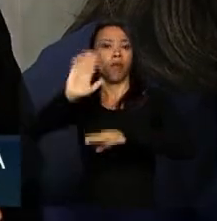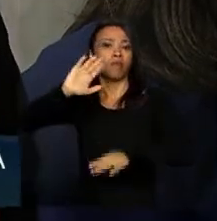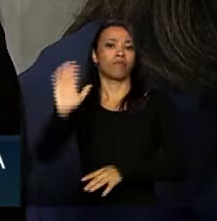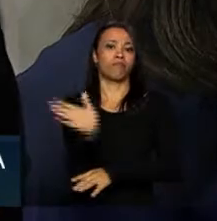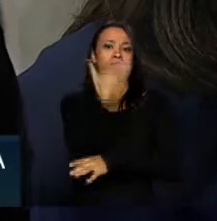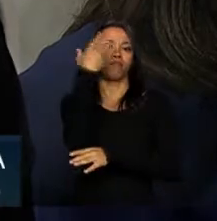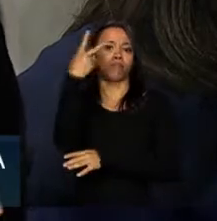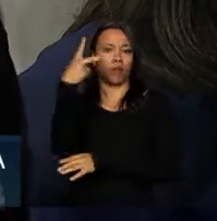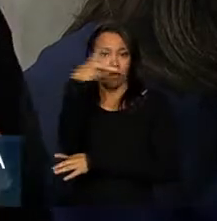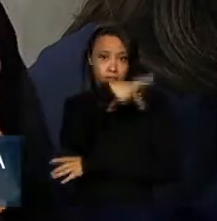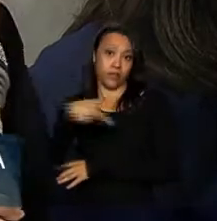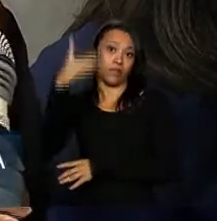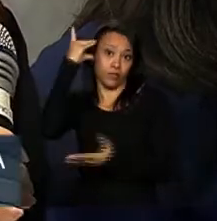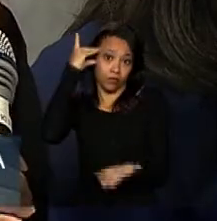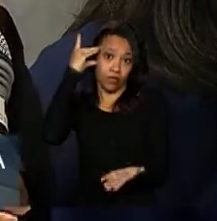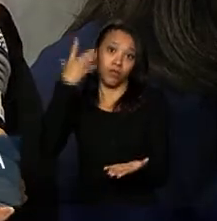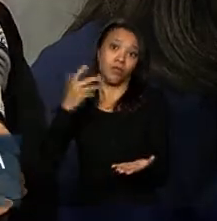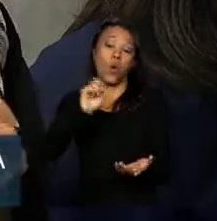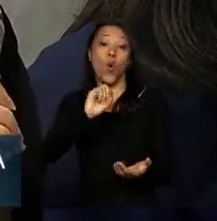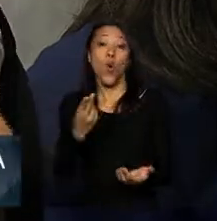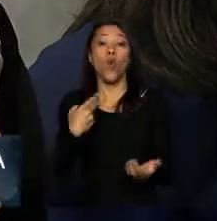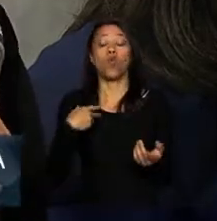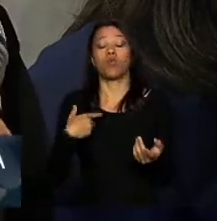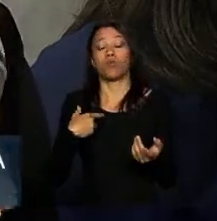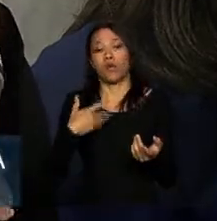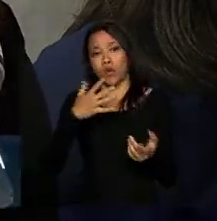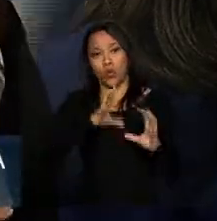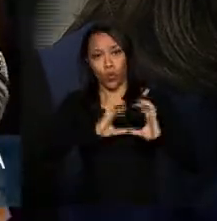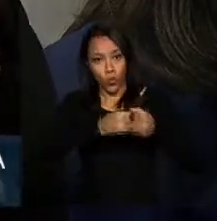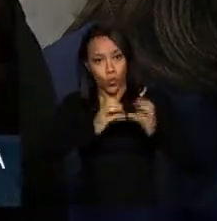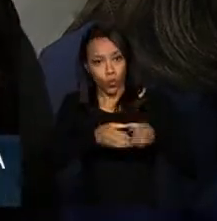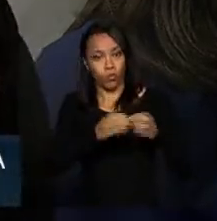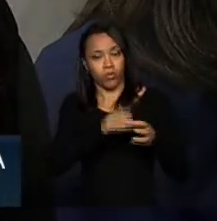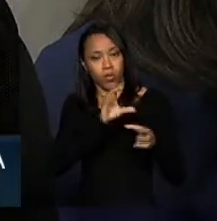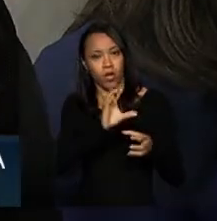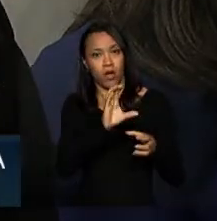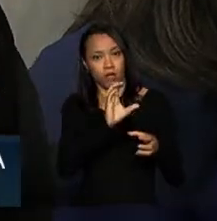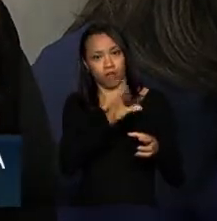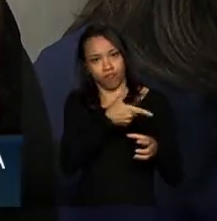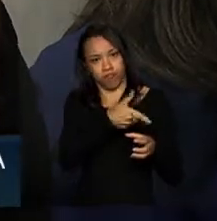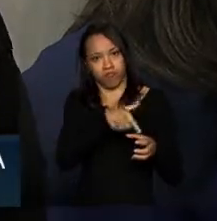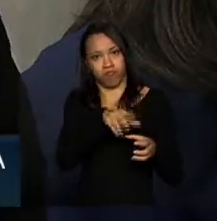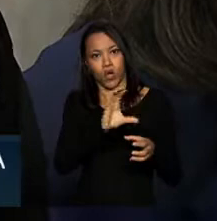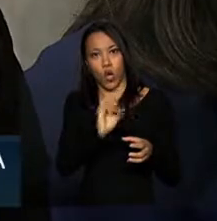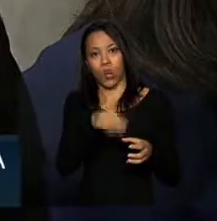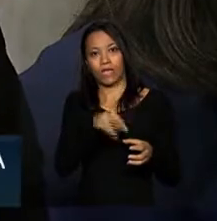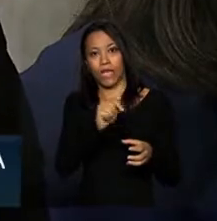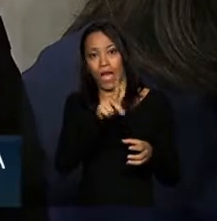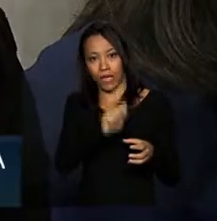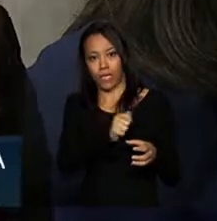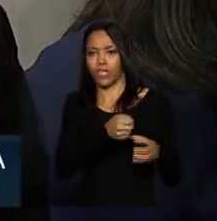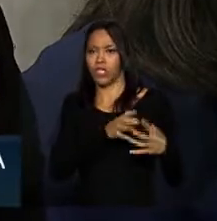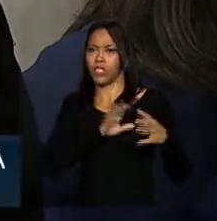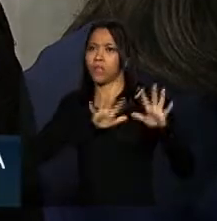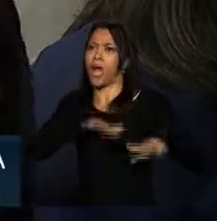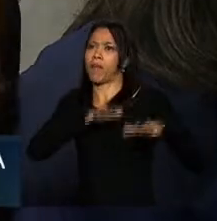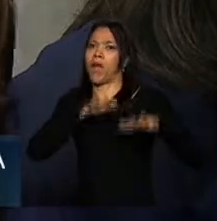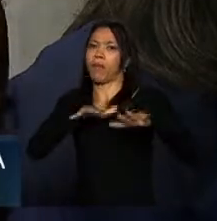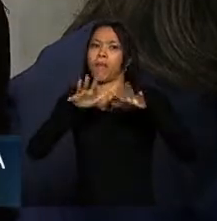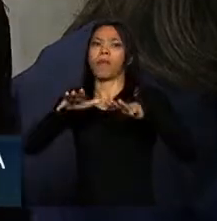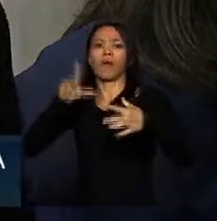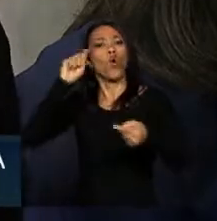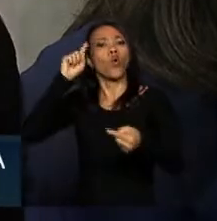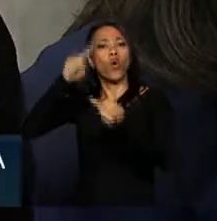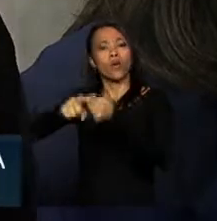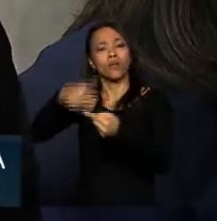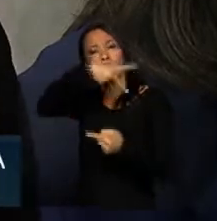sair às ruas para defender o governo da presidente Dilma. E para o senhor ministro, desculpa, mas apesar da sua advertência,